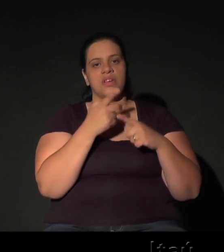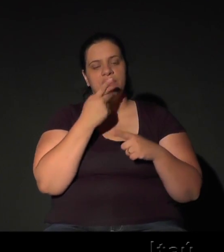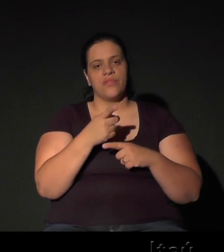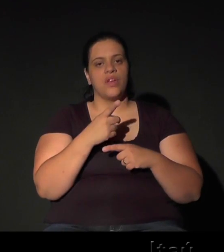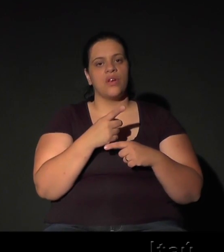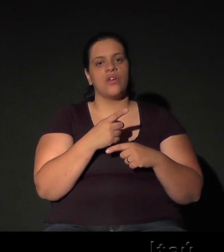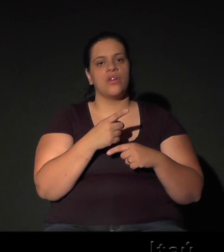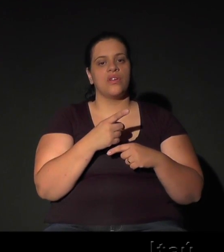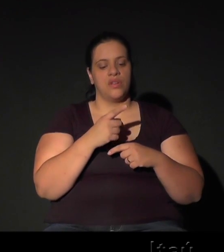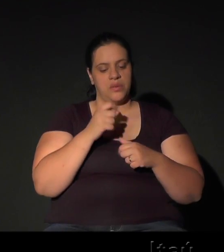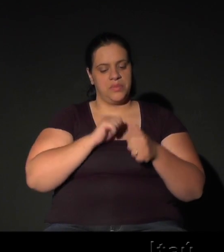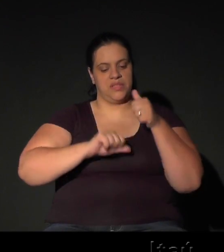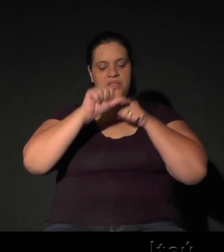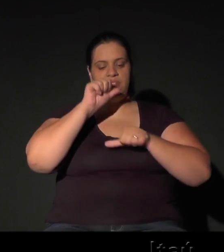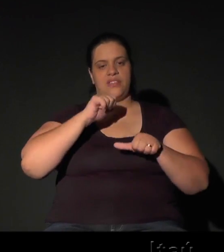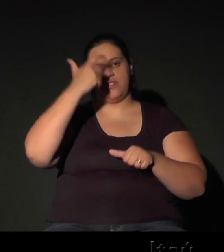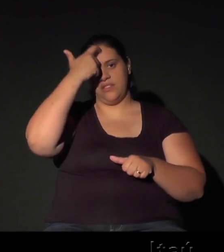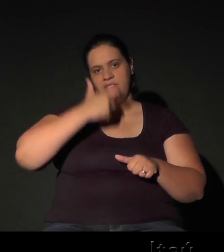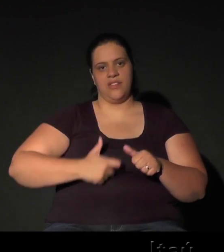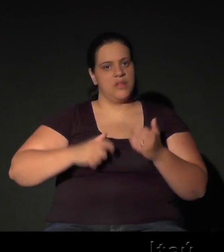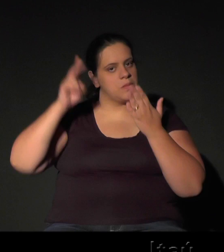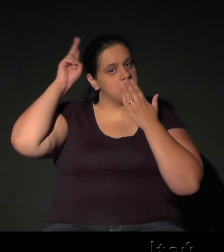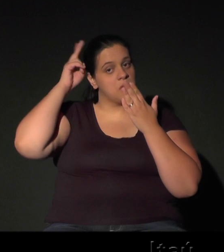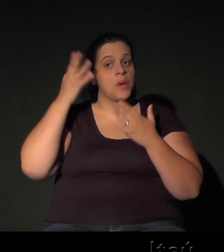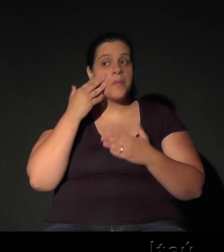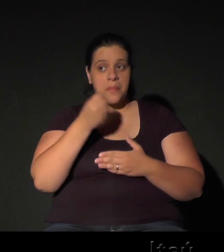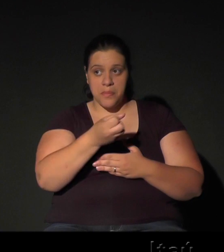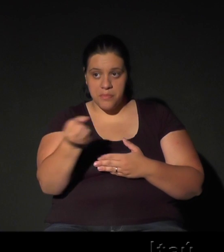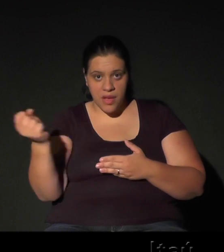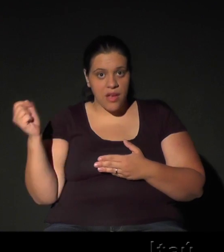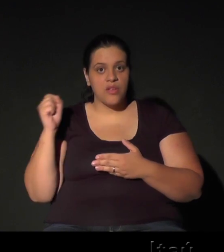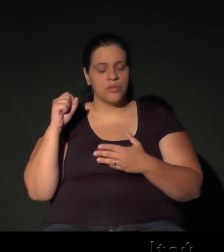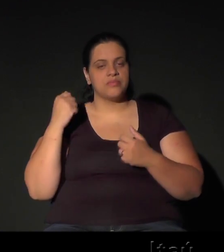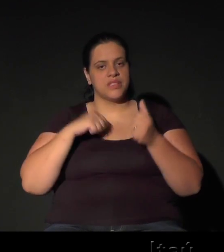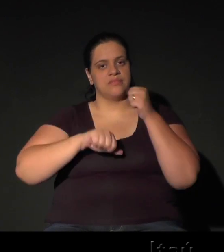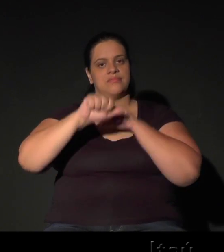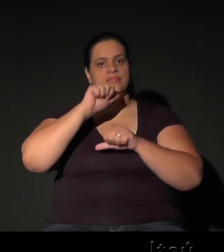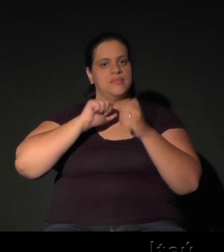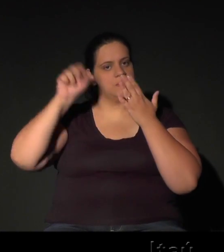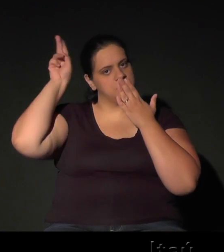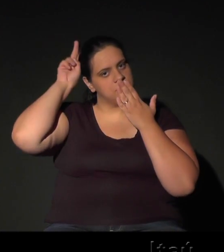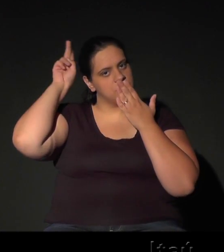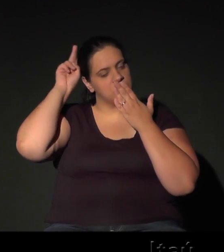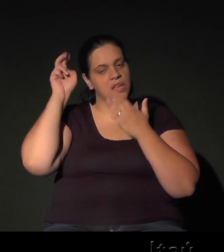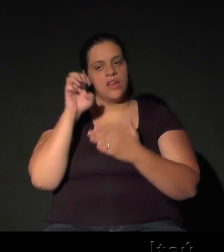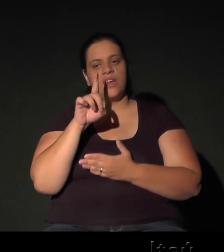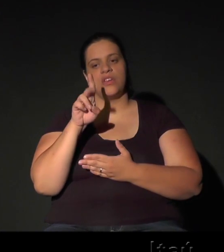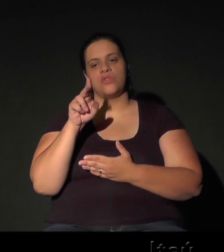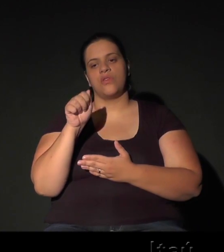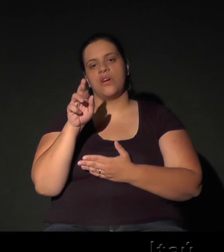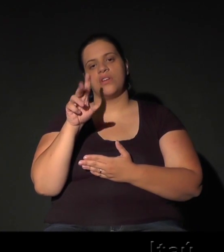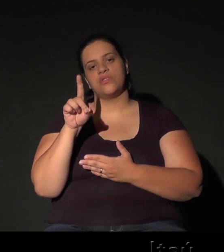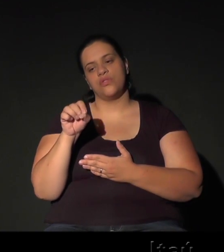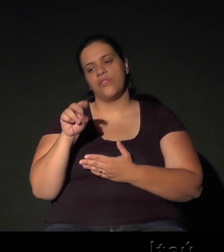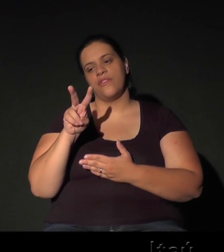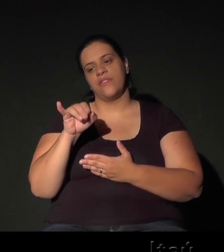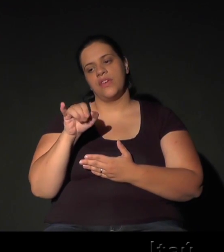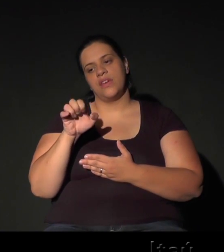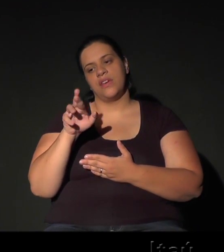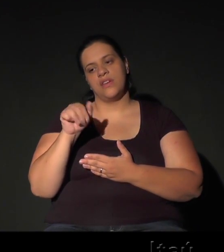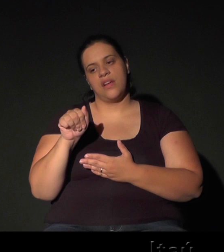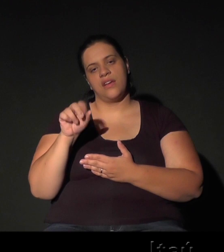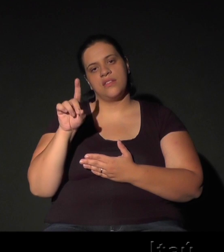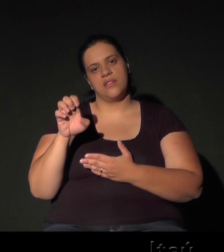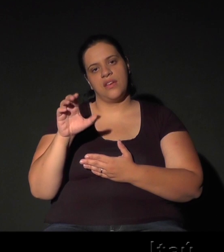índio né tornem-se índios né para os brancos nós somos Aliás o Eduardo verde de cacho diz isso todo mundo é índio no Brasil né